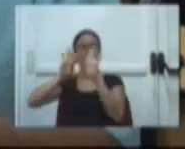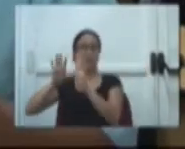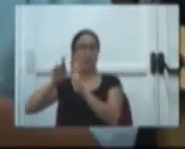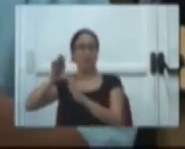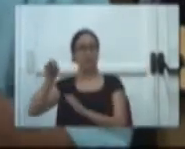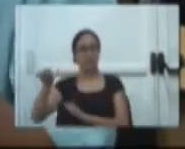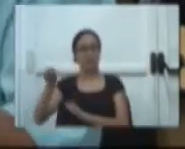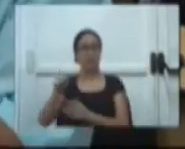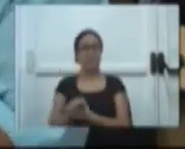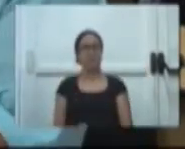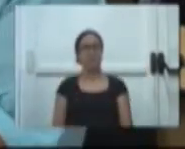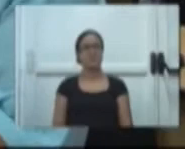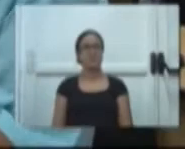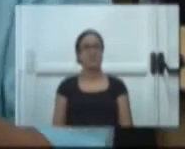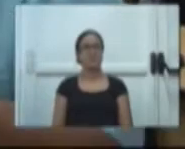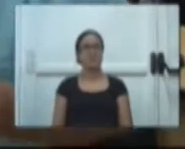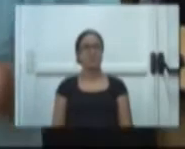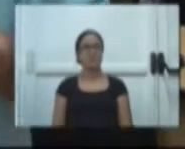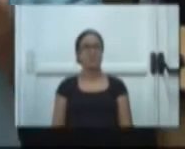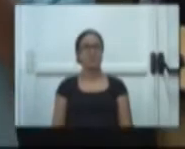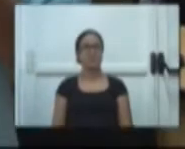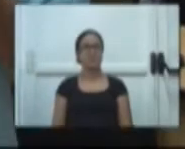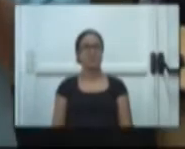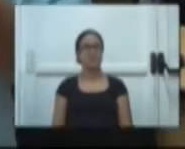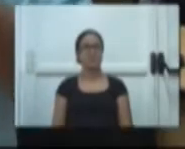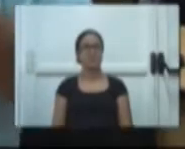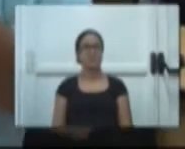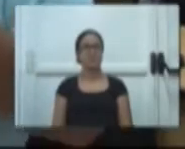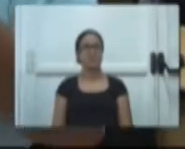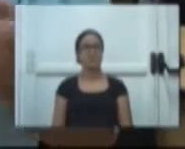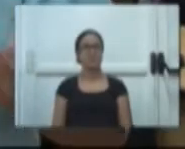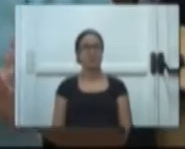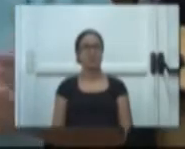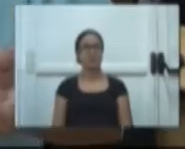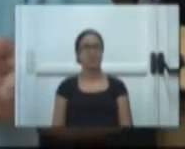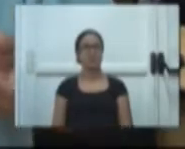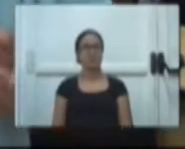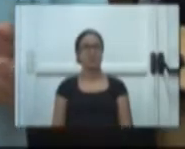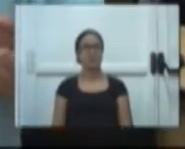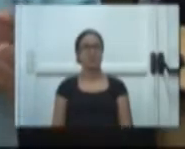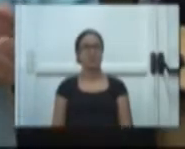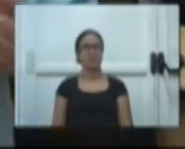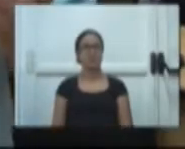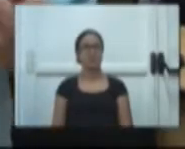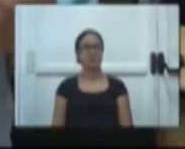vem com, como que chama? Hemorragia vaginal,